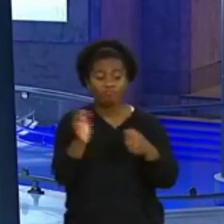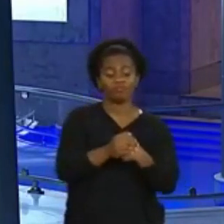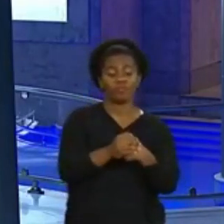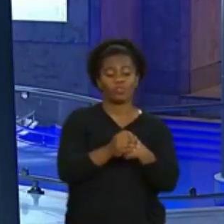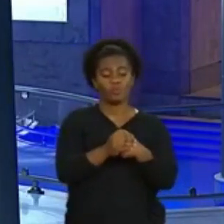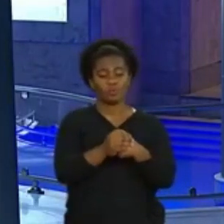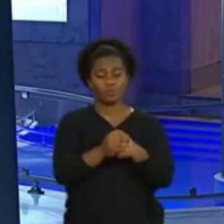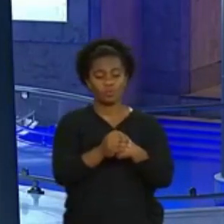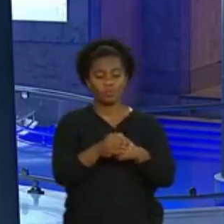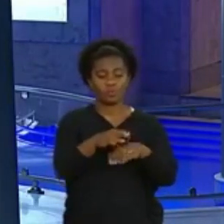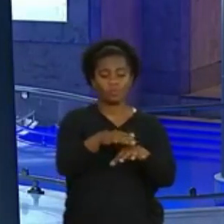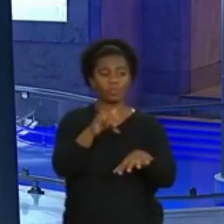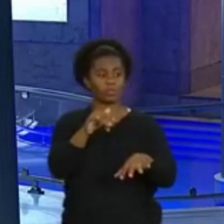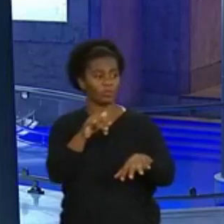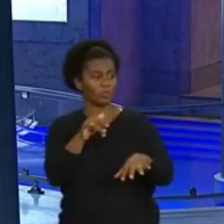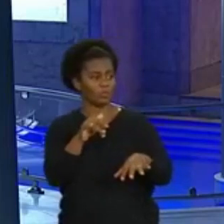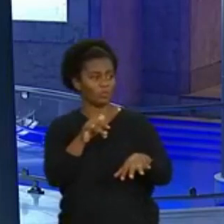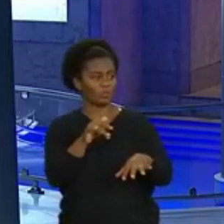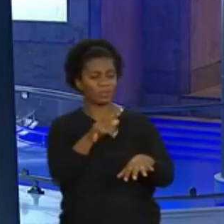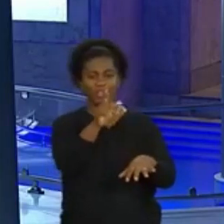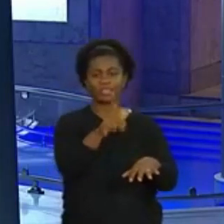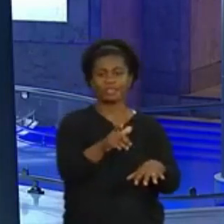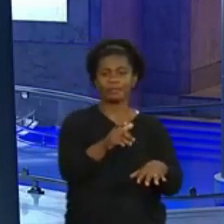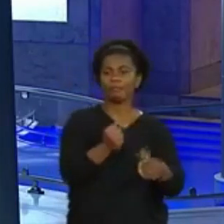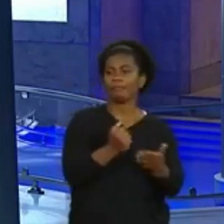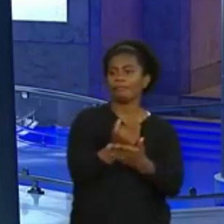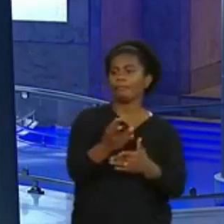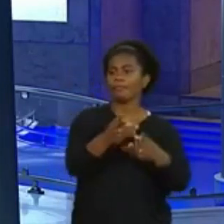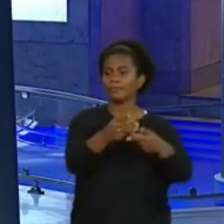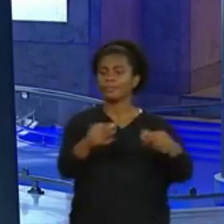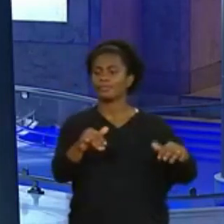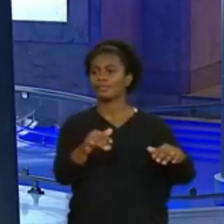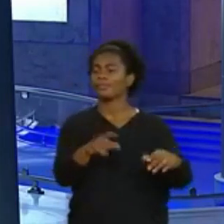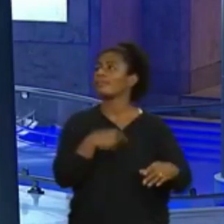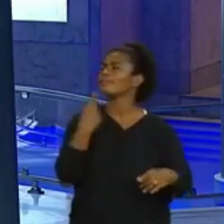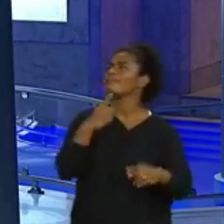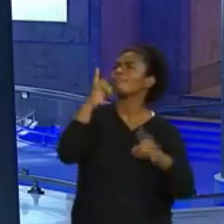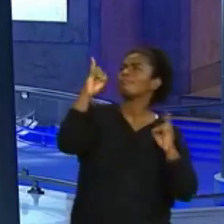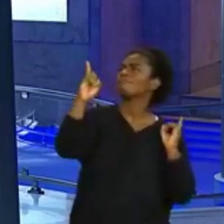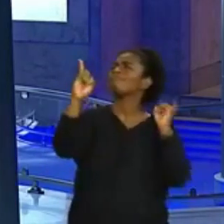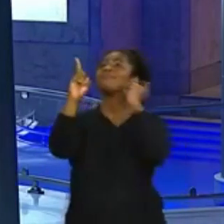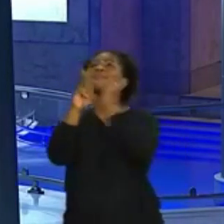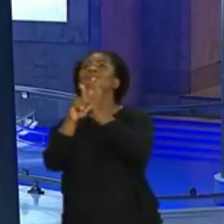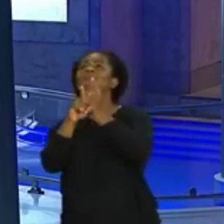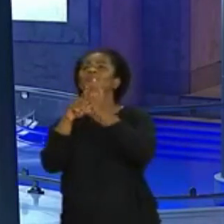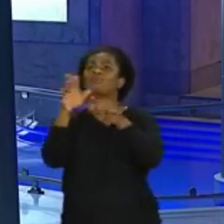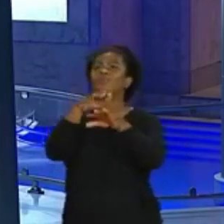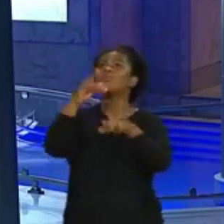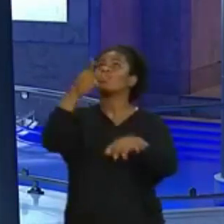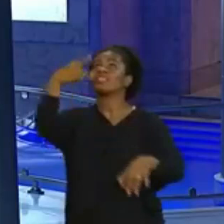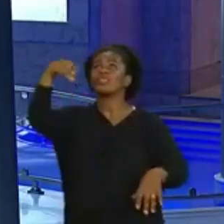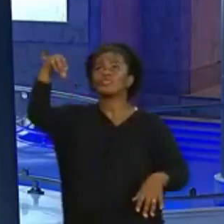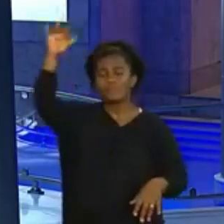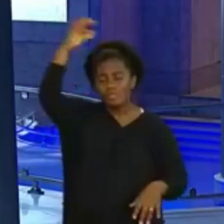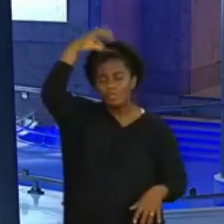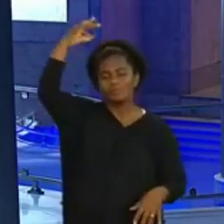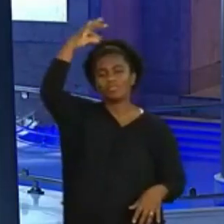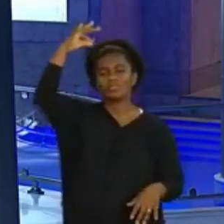Nós descobrimos o tesouro, que é o teu espírito. E nós abrimos mão de qualquer coisa pelo teu